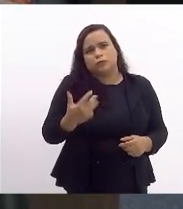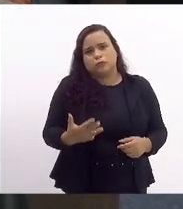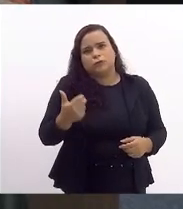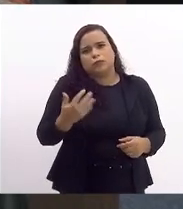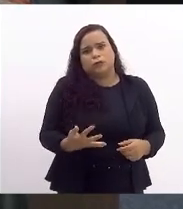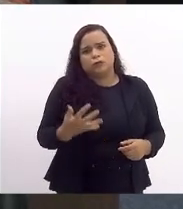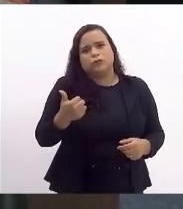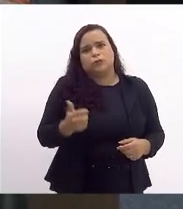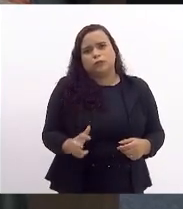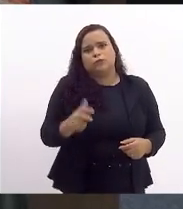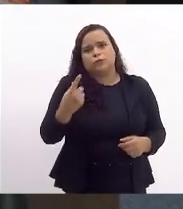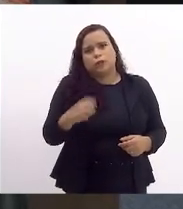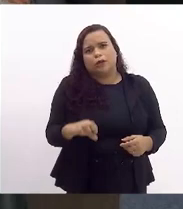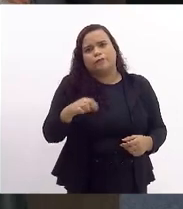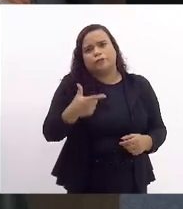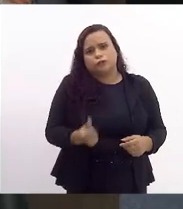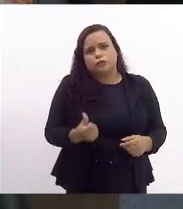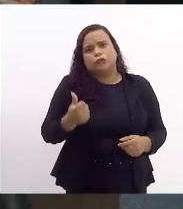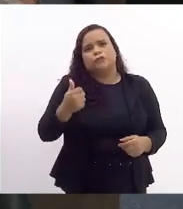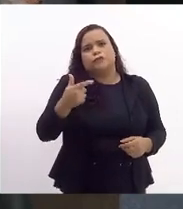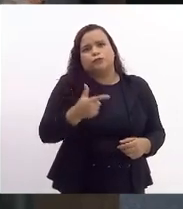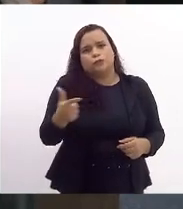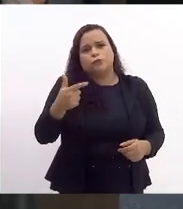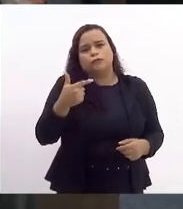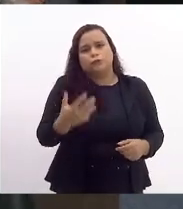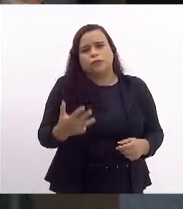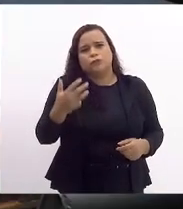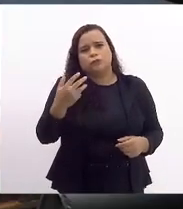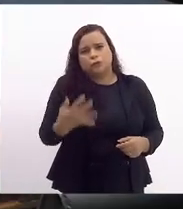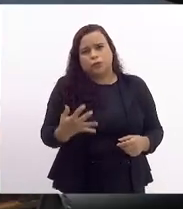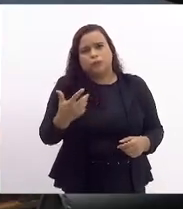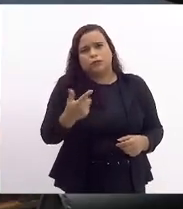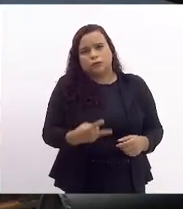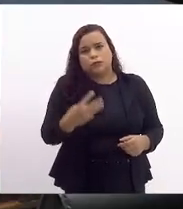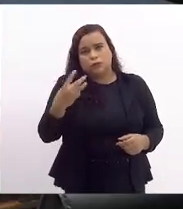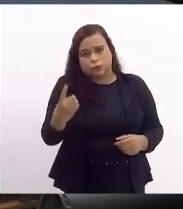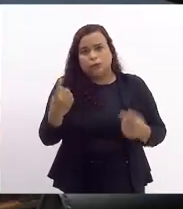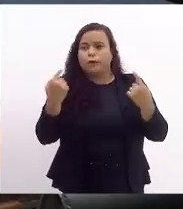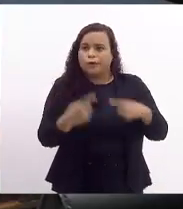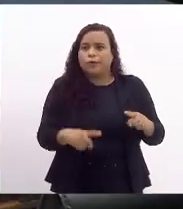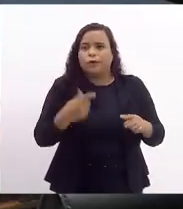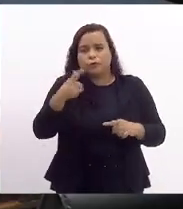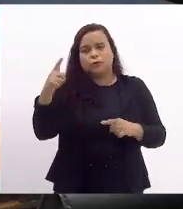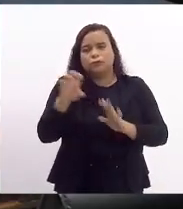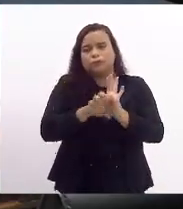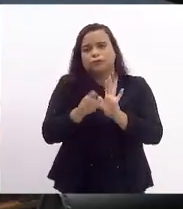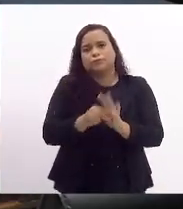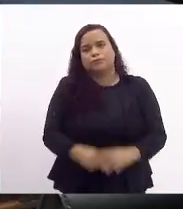23 24 31 e contrário as demais emendas é esse parecer presente e